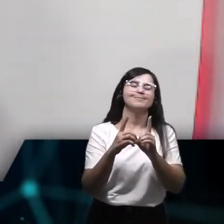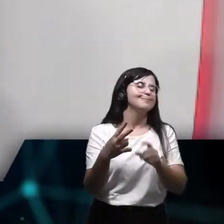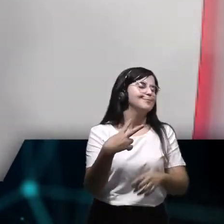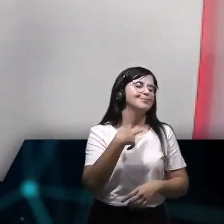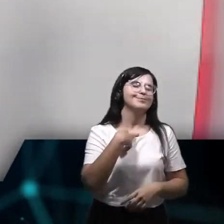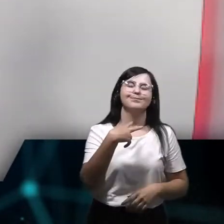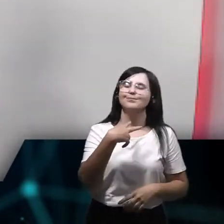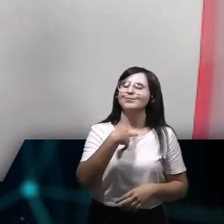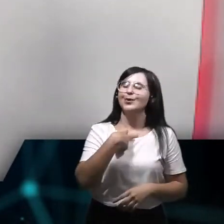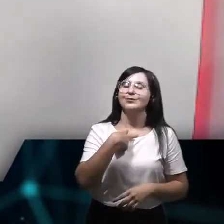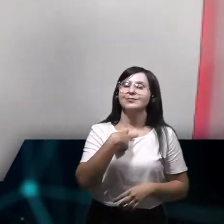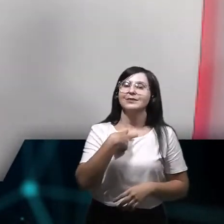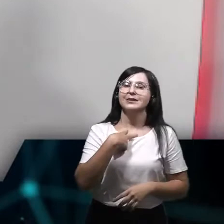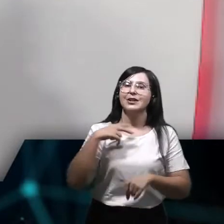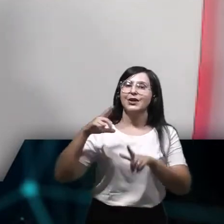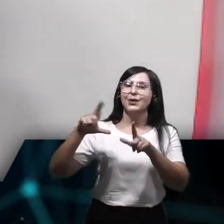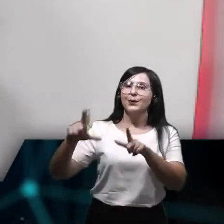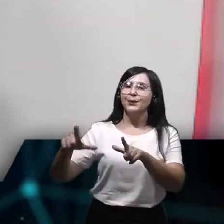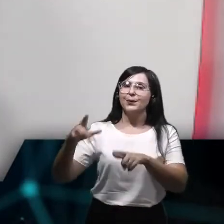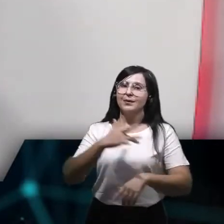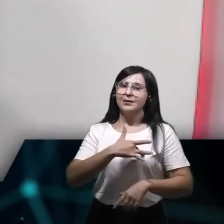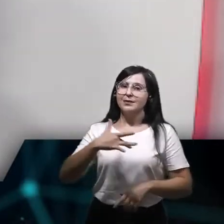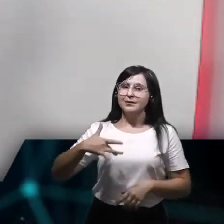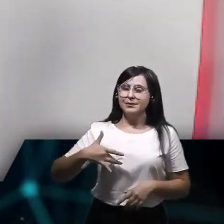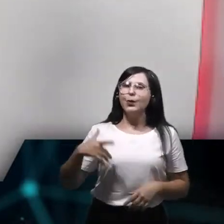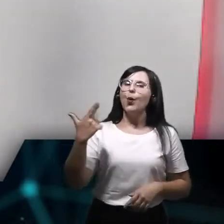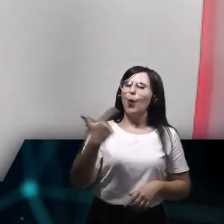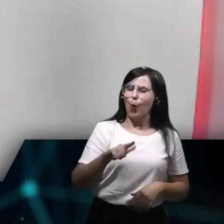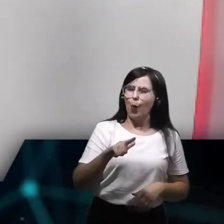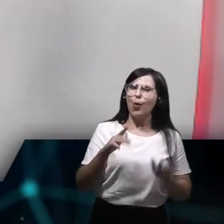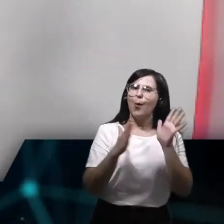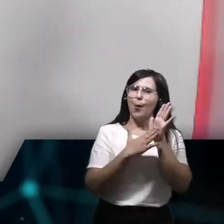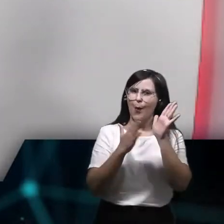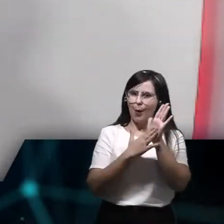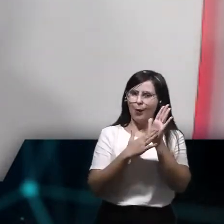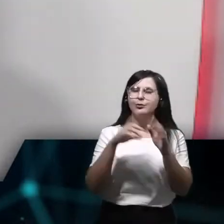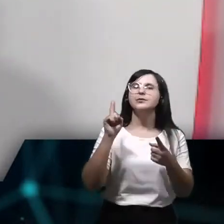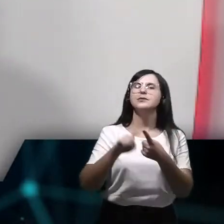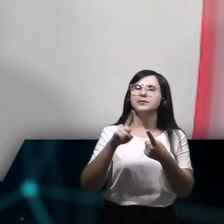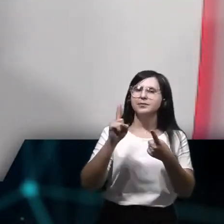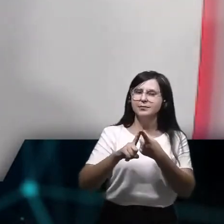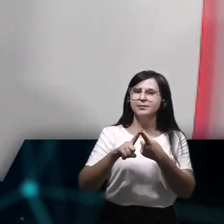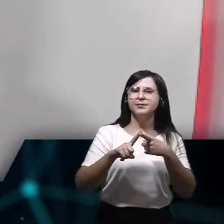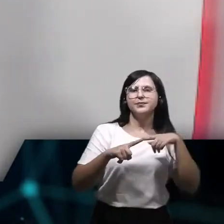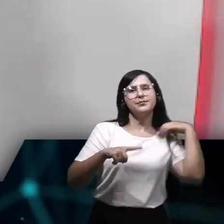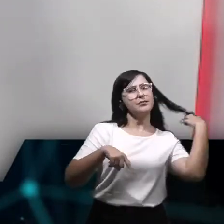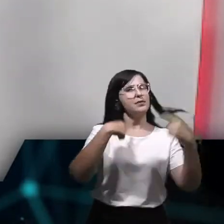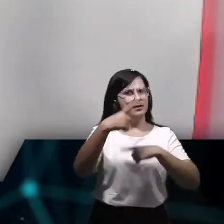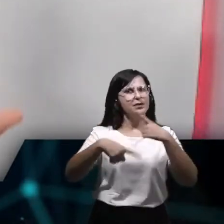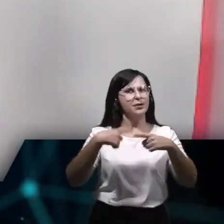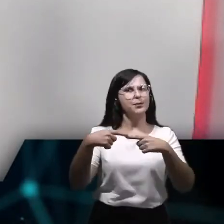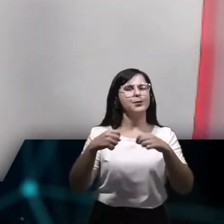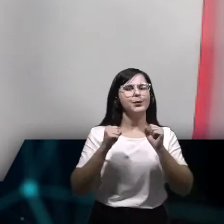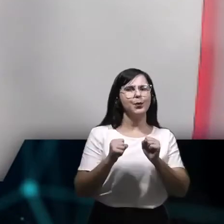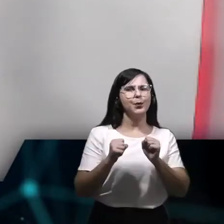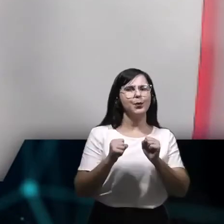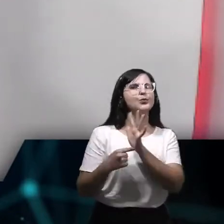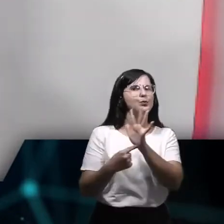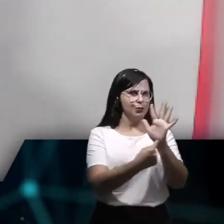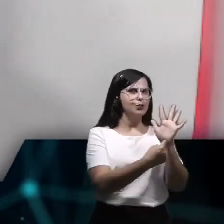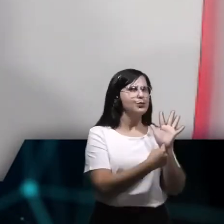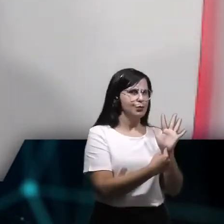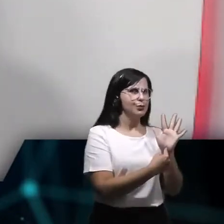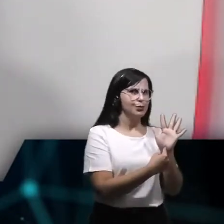no postinho de saúde, certo? Outra que a gente pode aqui também dar um destaque, tem várias, quem quiser depois, que está nos ouvindo,